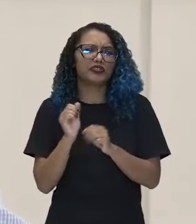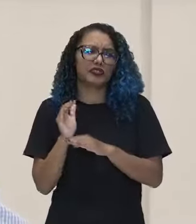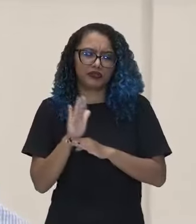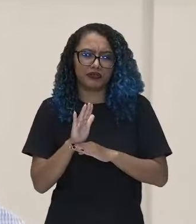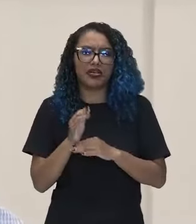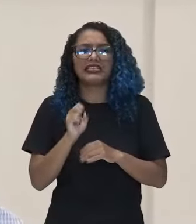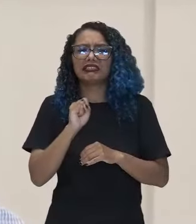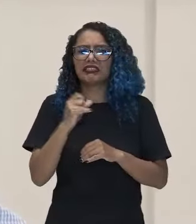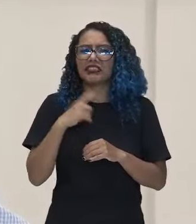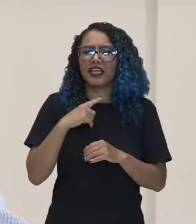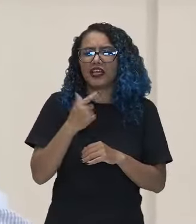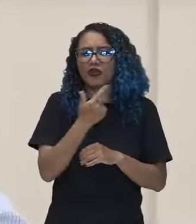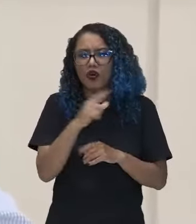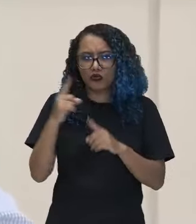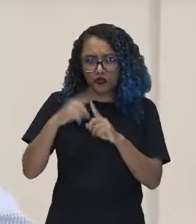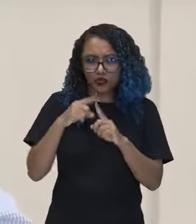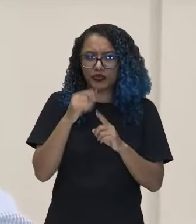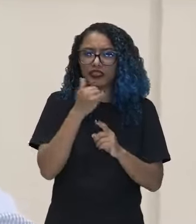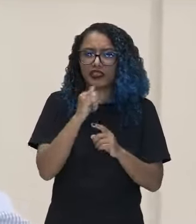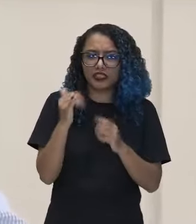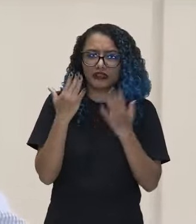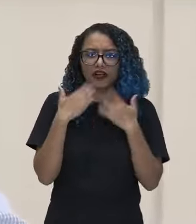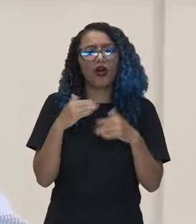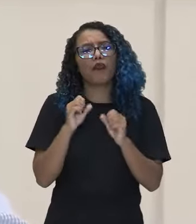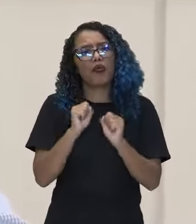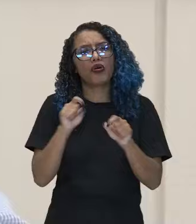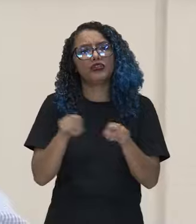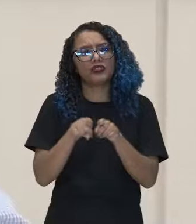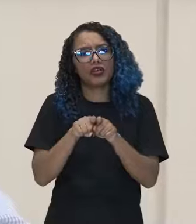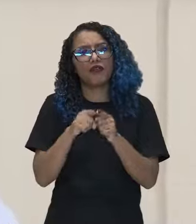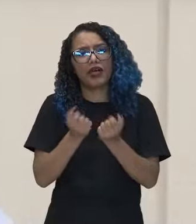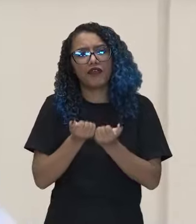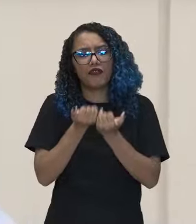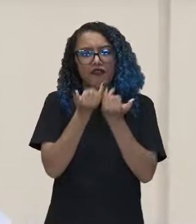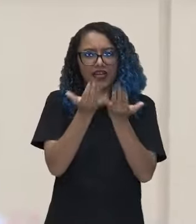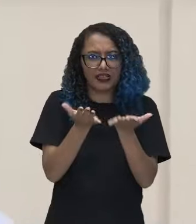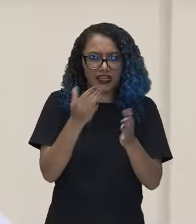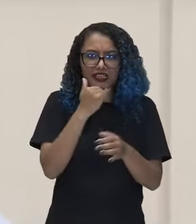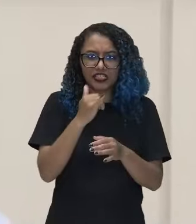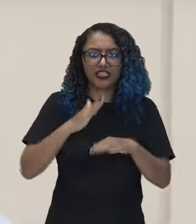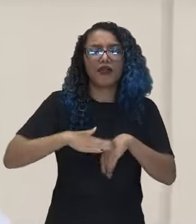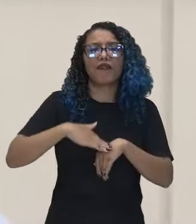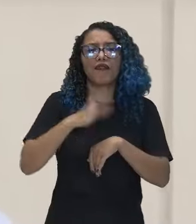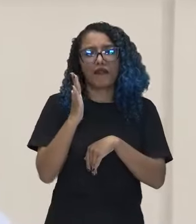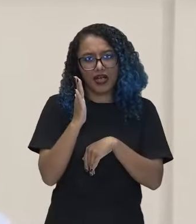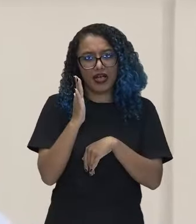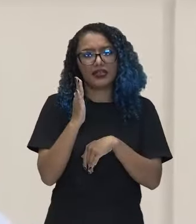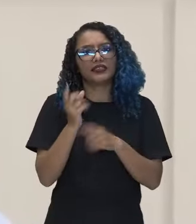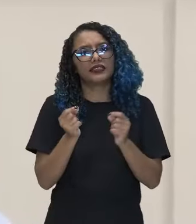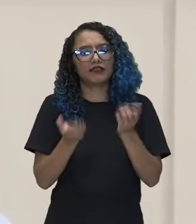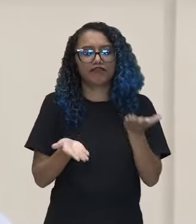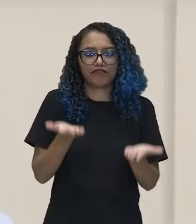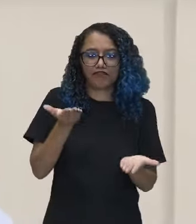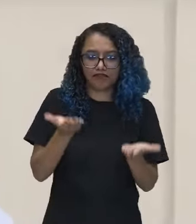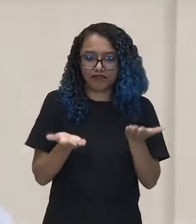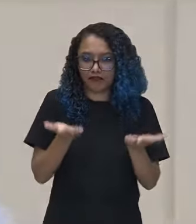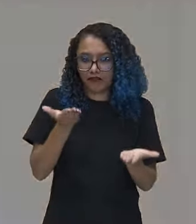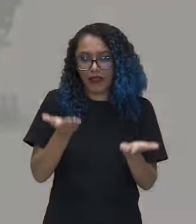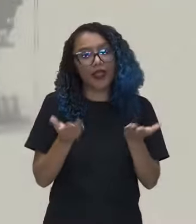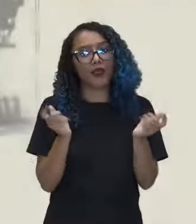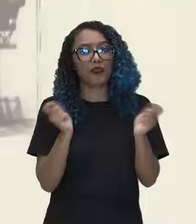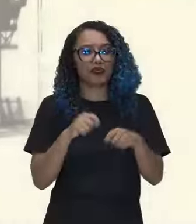outras fontes dentro da nossa, a gente pode aumentar o leque de energia e uma fonte compensando a outra, na realidade. Eu acho que esse